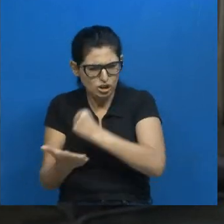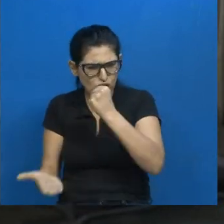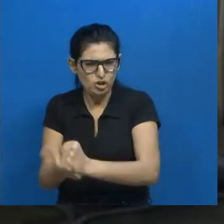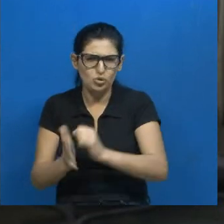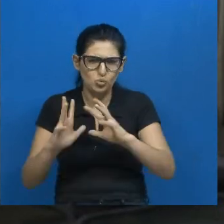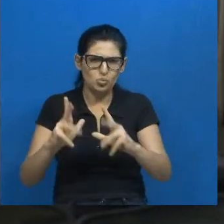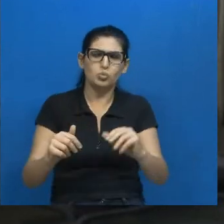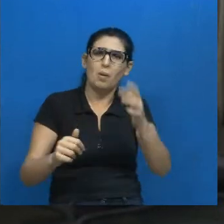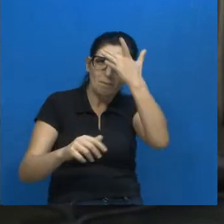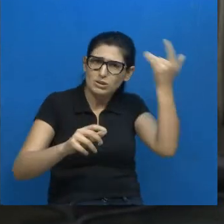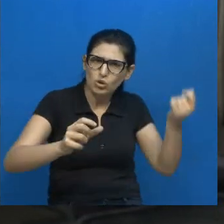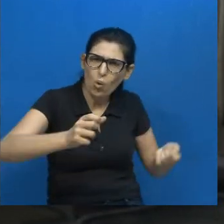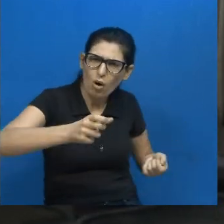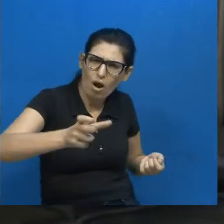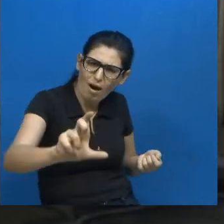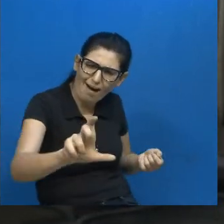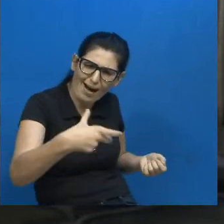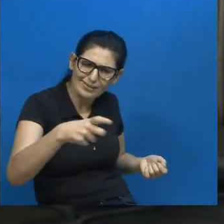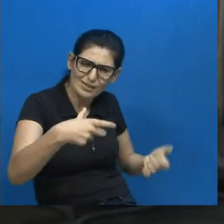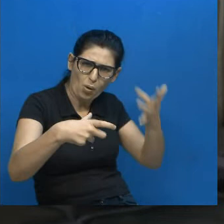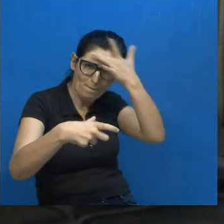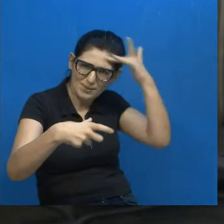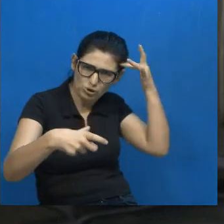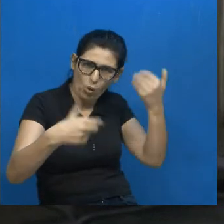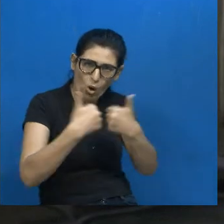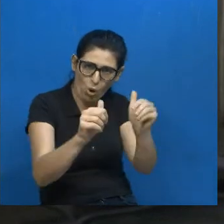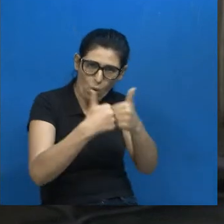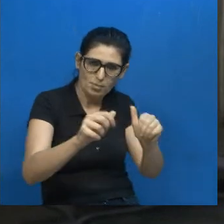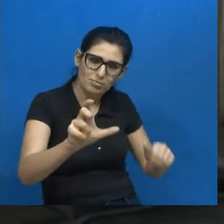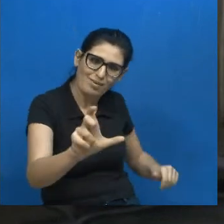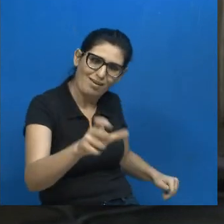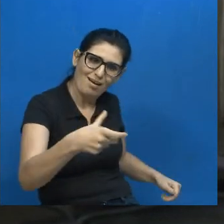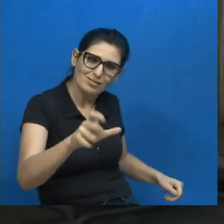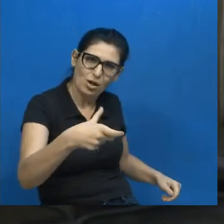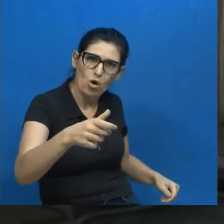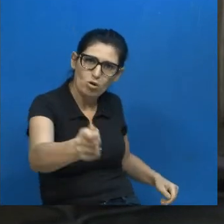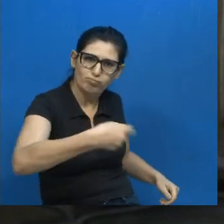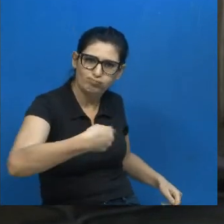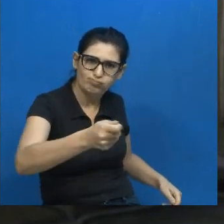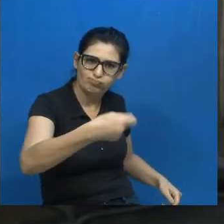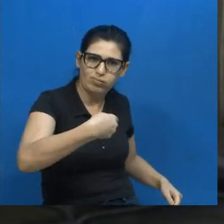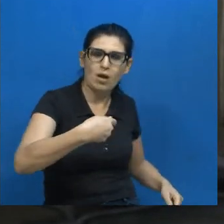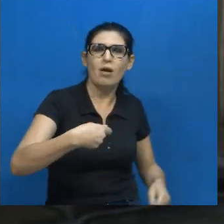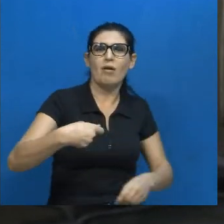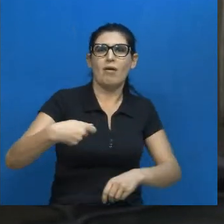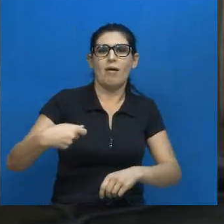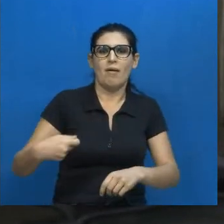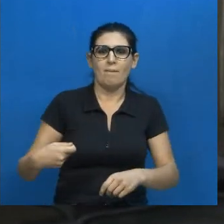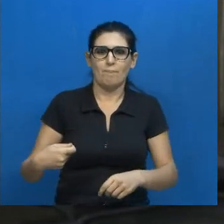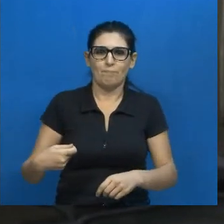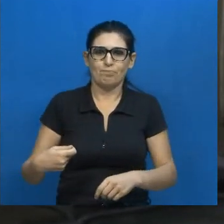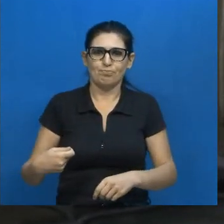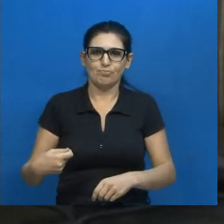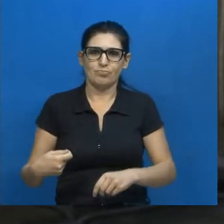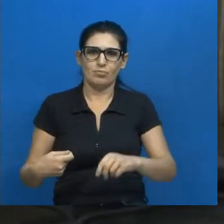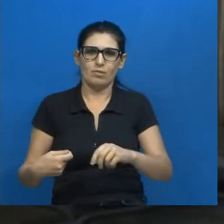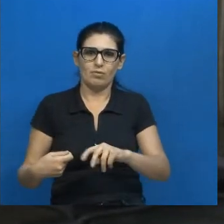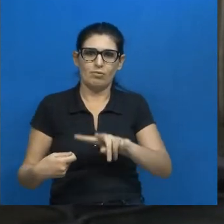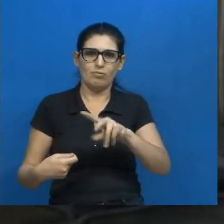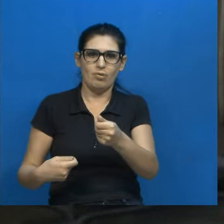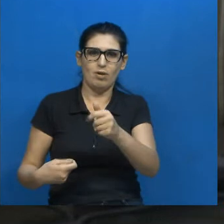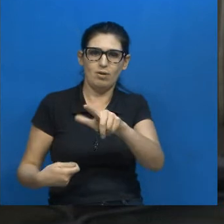que faz uso do cartão, independente de qual tipo de pessoa que seja, se é VT, se é VE, Vale Transporte,